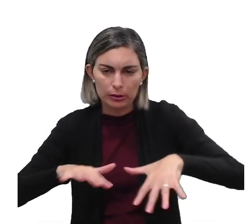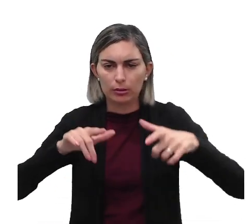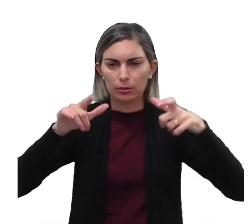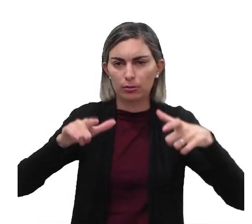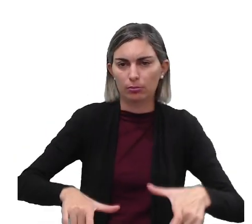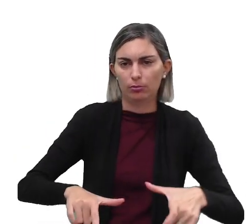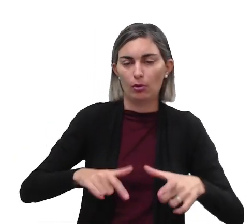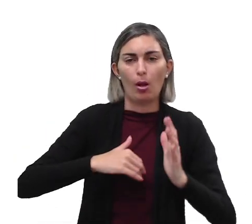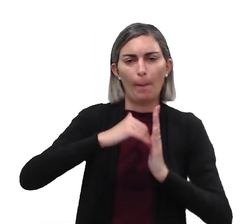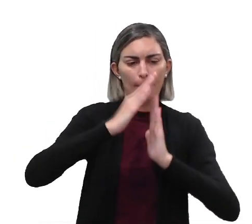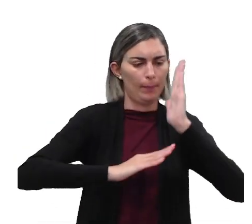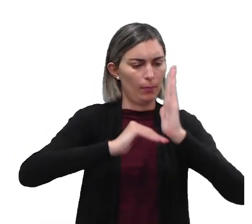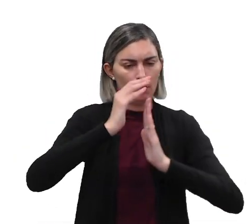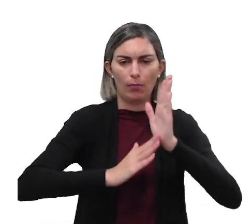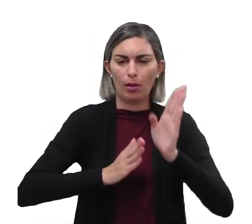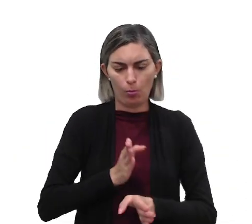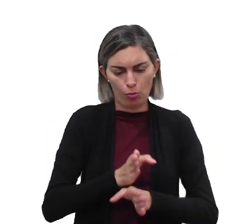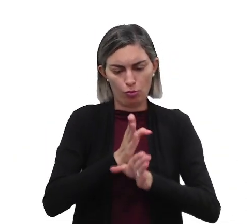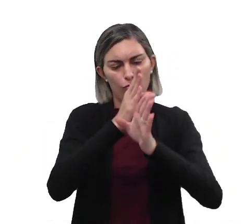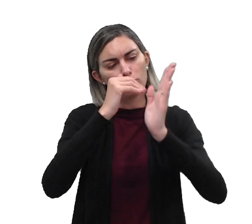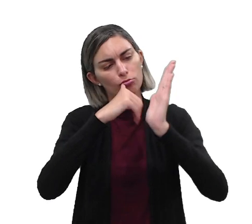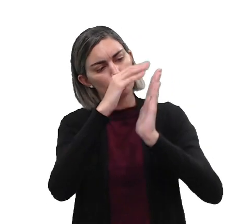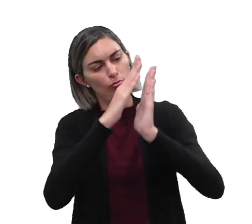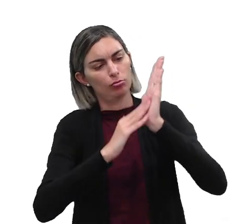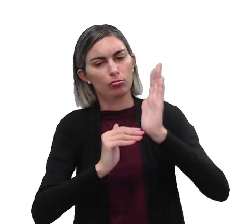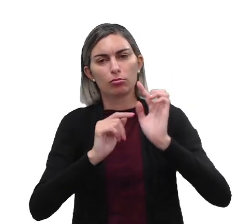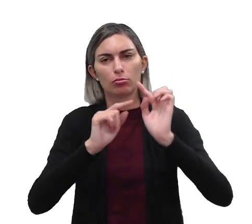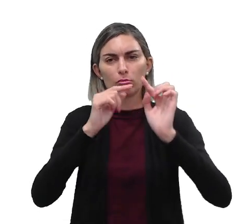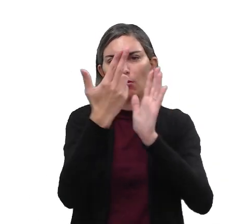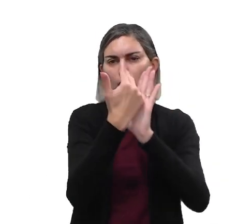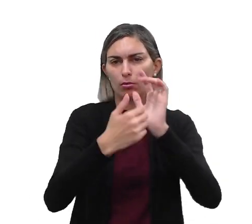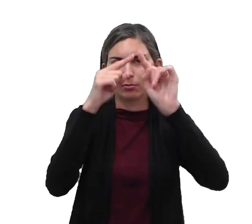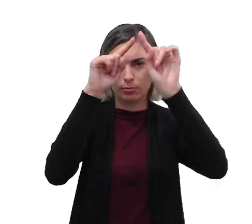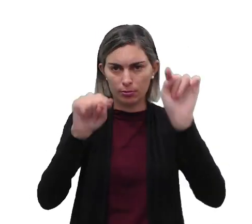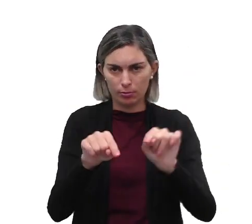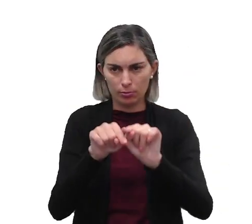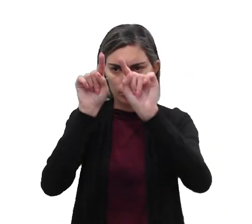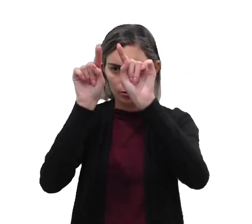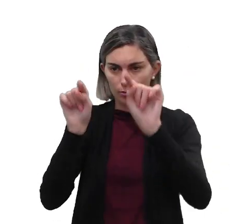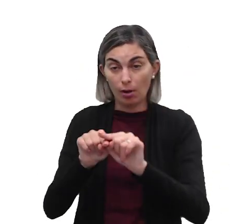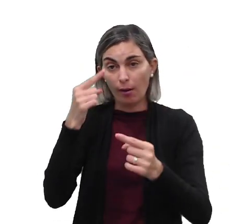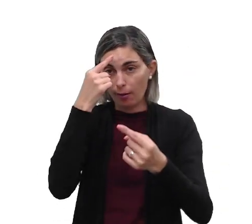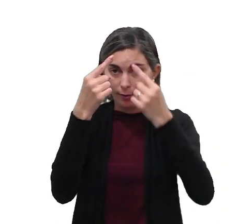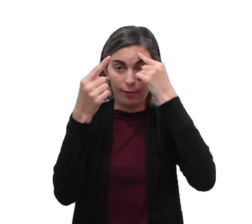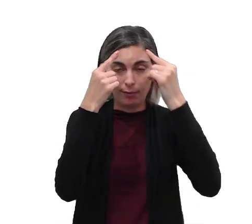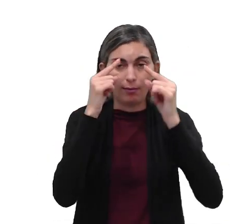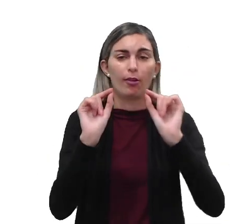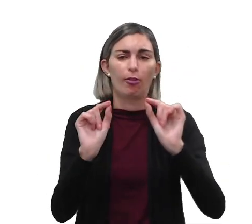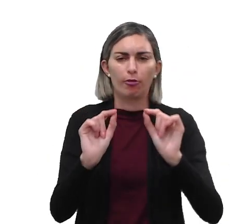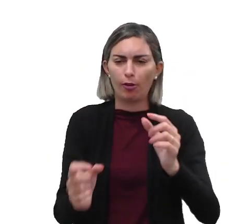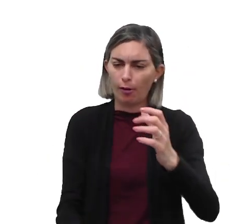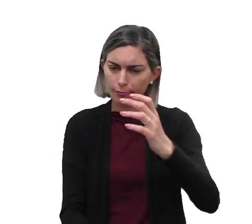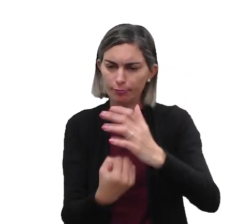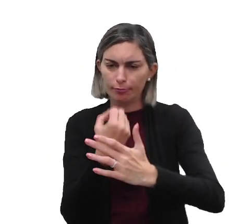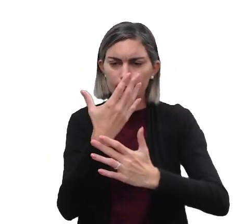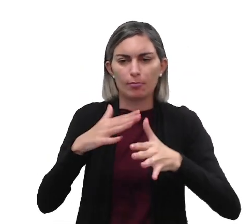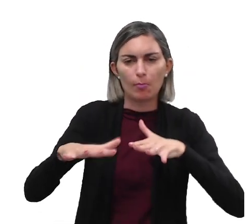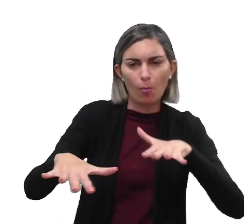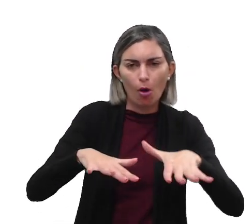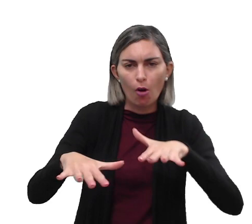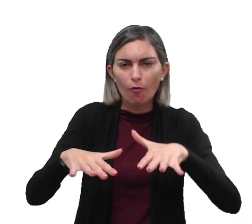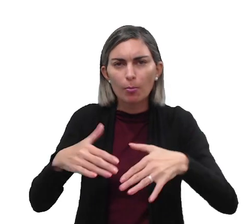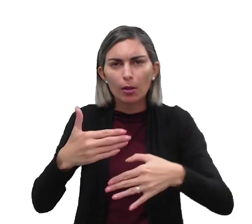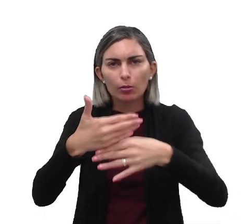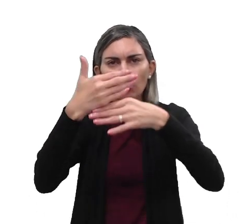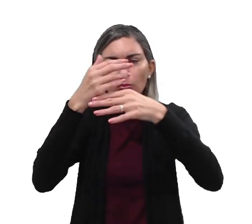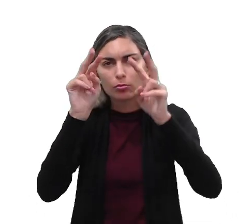Então, quando a gente pinta uma parede, né, dessa forma mais triangular, ela dá essa ideia, né, de criar movimento naquela